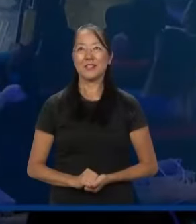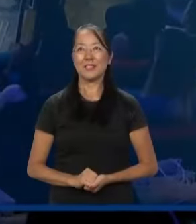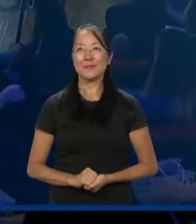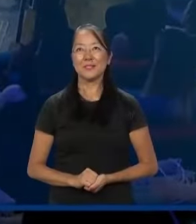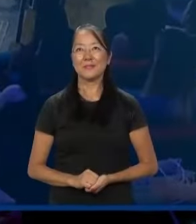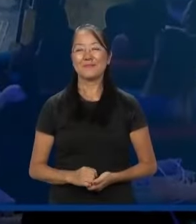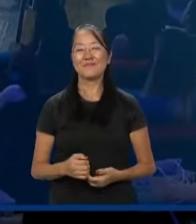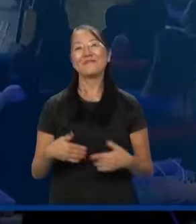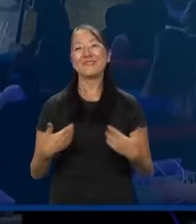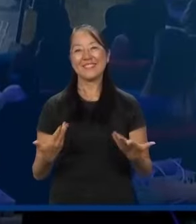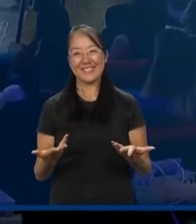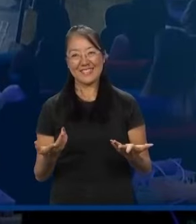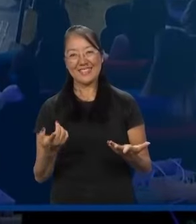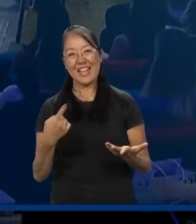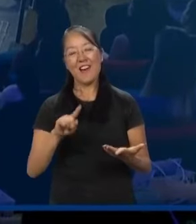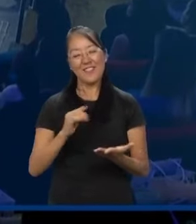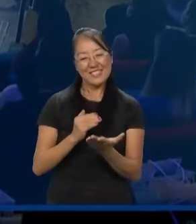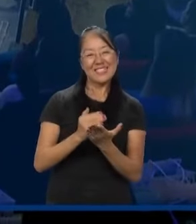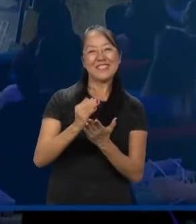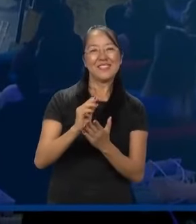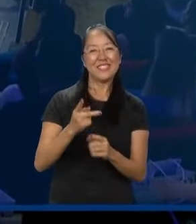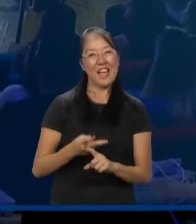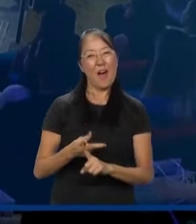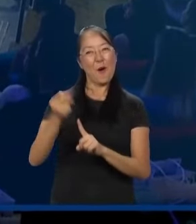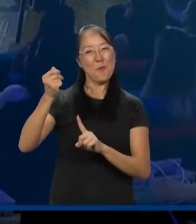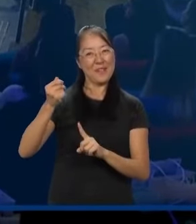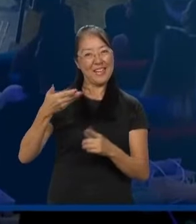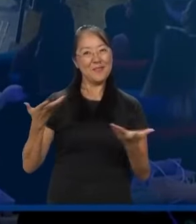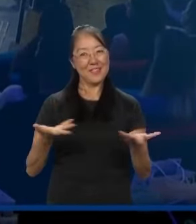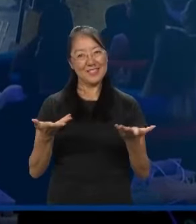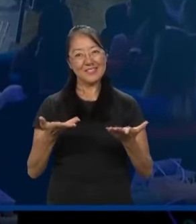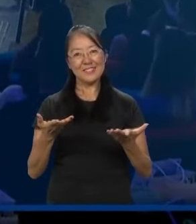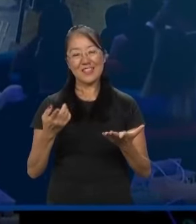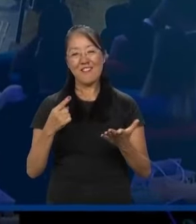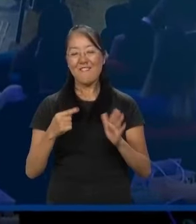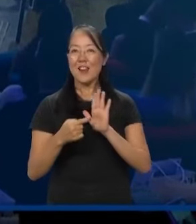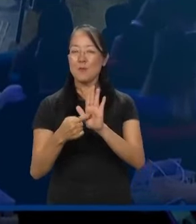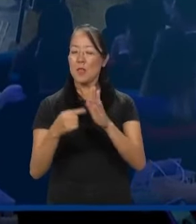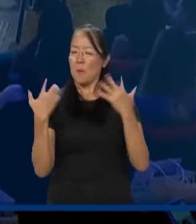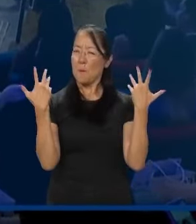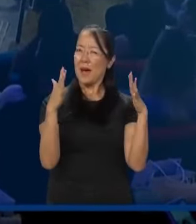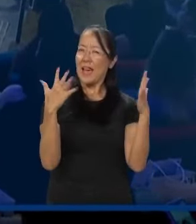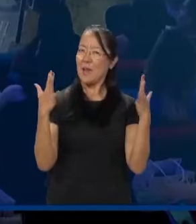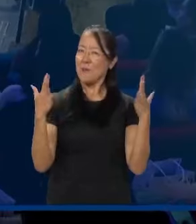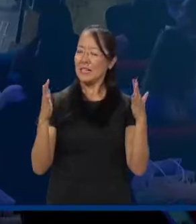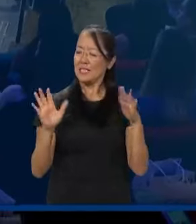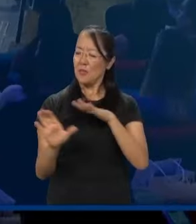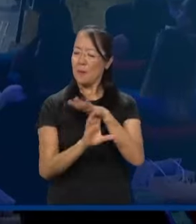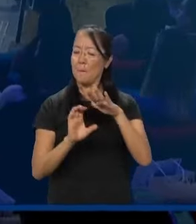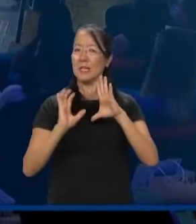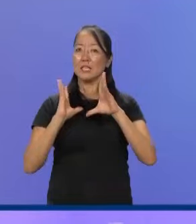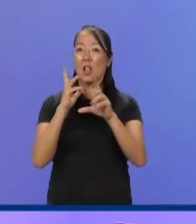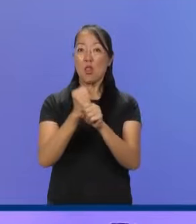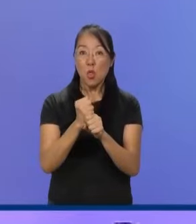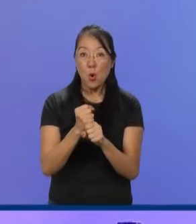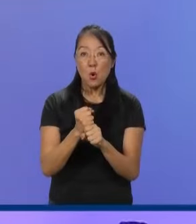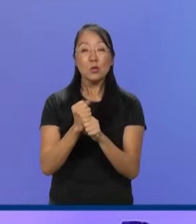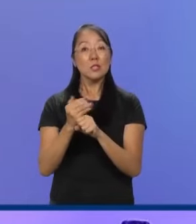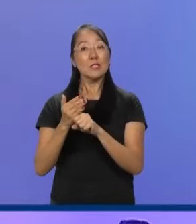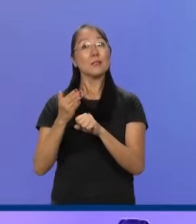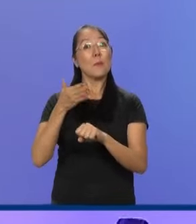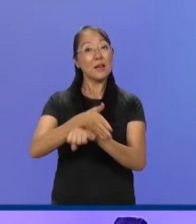Muito bem, daremos início agora às premiações, mencionando e parabenizando todas as empresas finalistas que, por si só, são